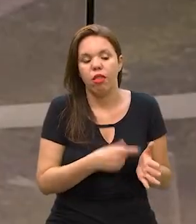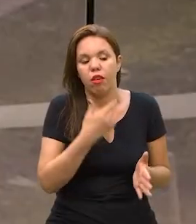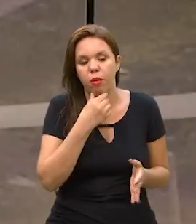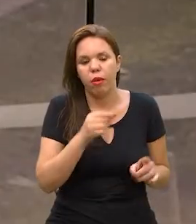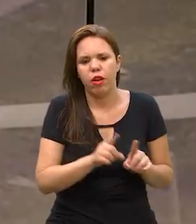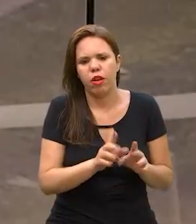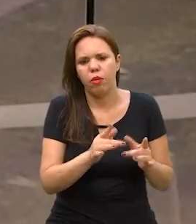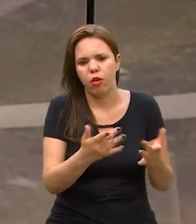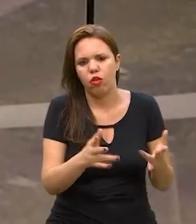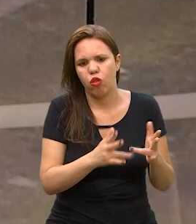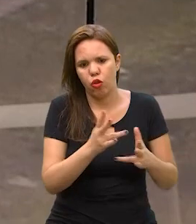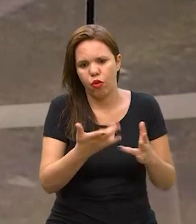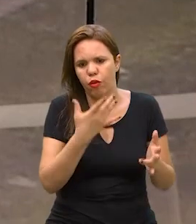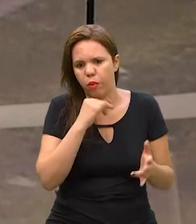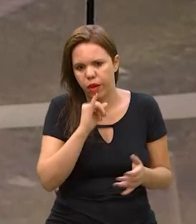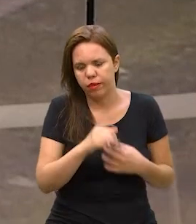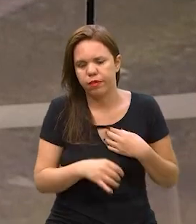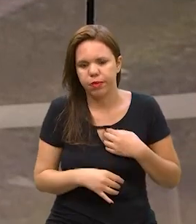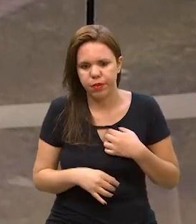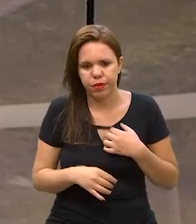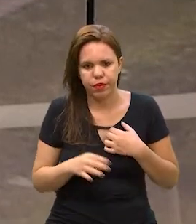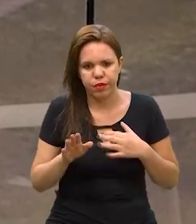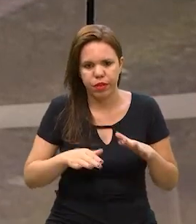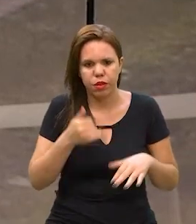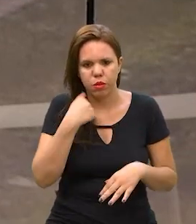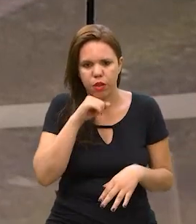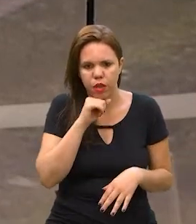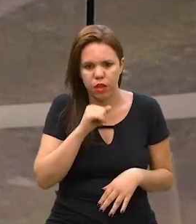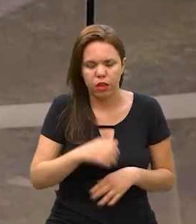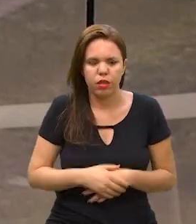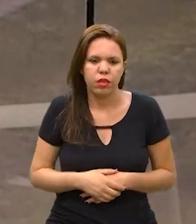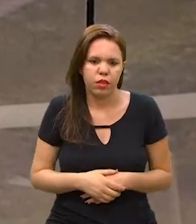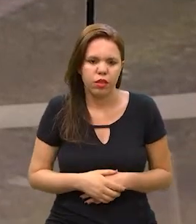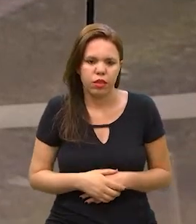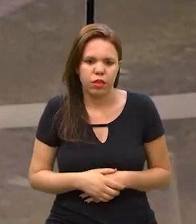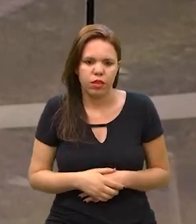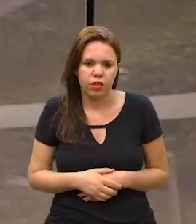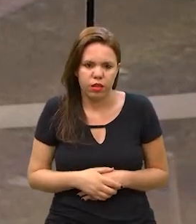Mas o namorado, o noivo, o pai, né? Porque as mulheres são mais